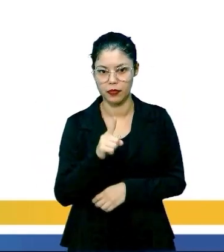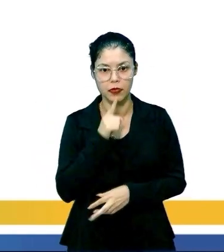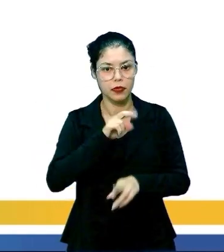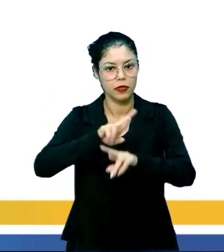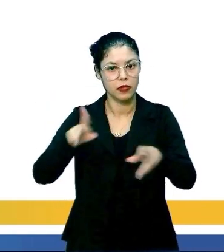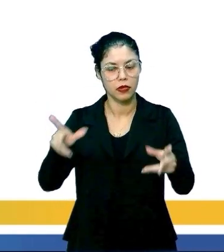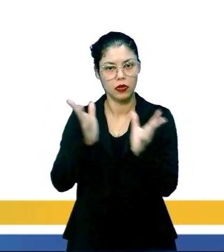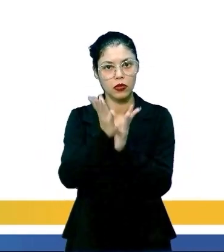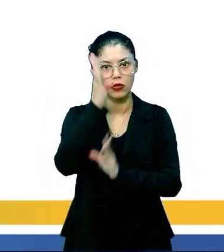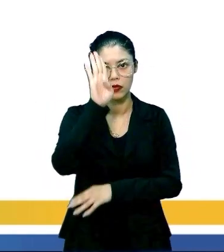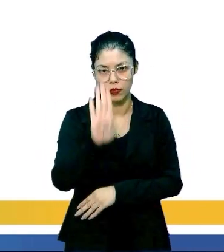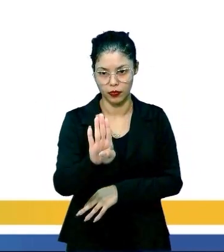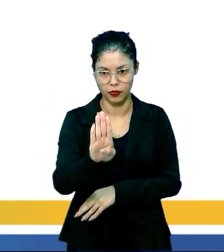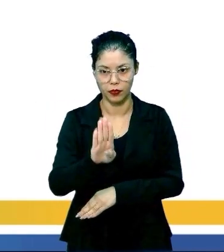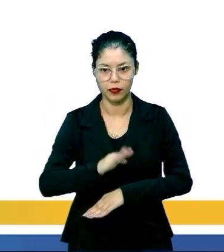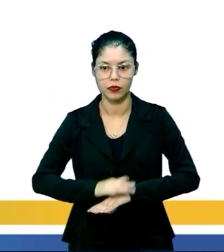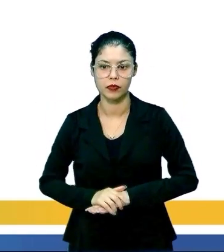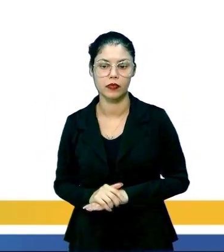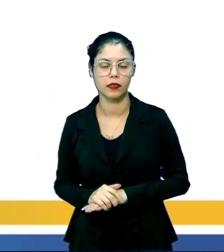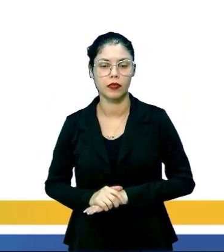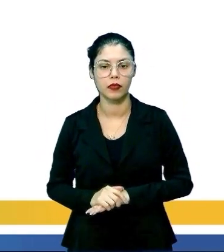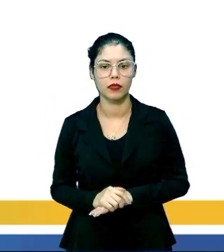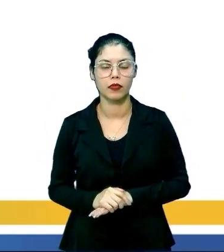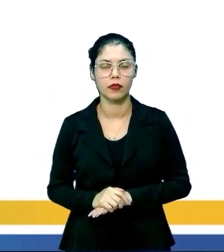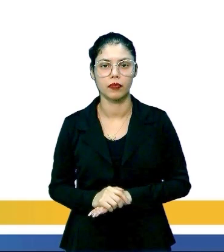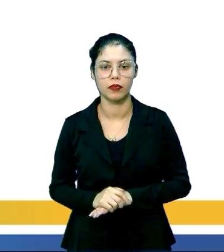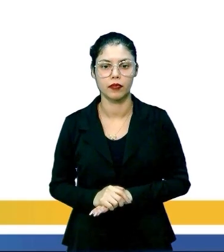diferentes do conjunto A,